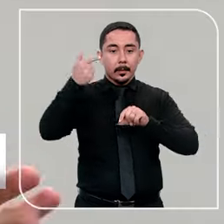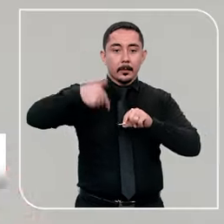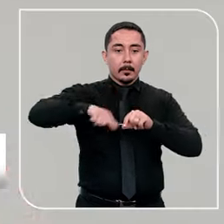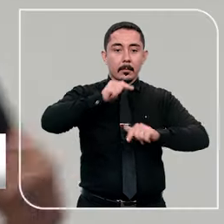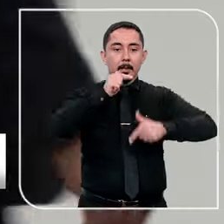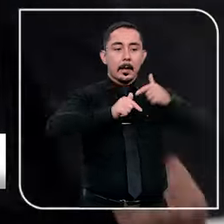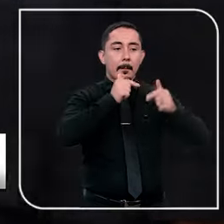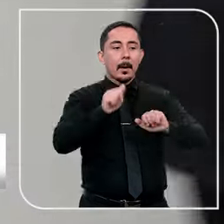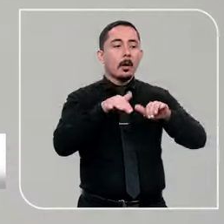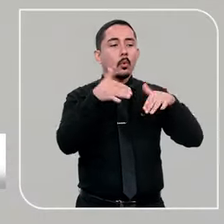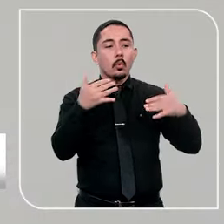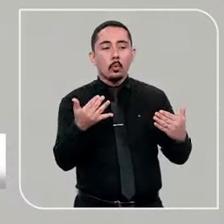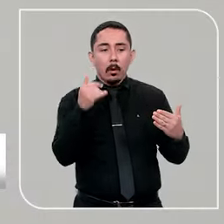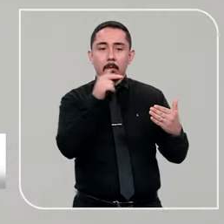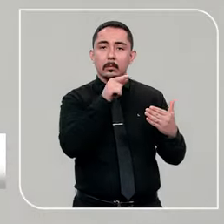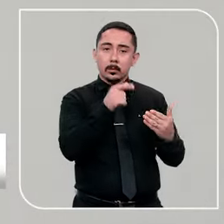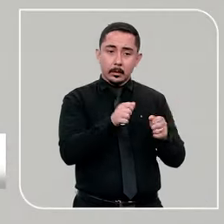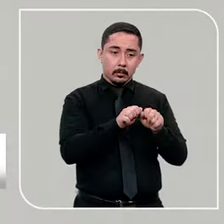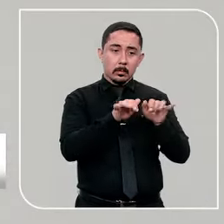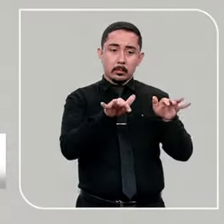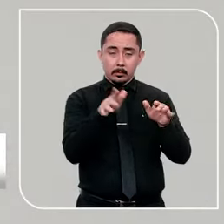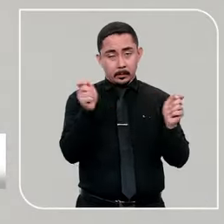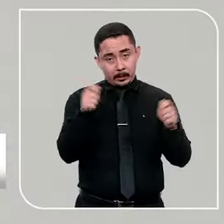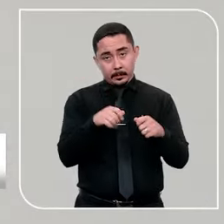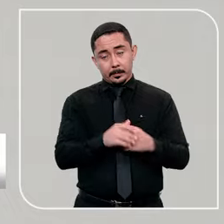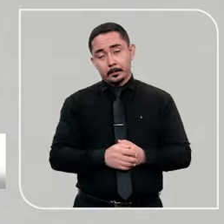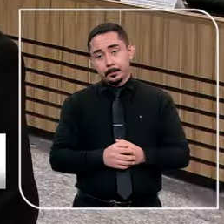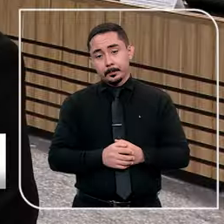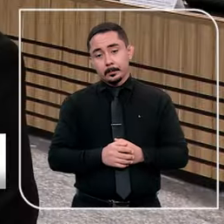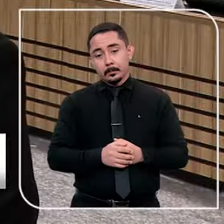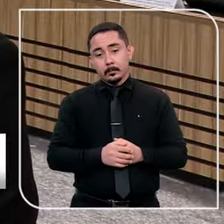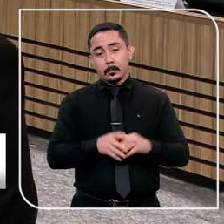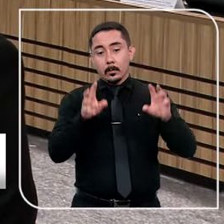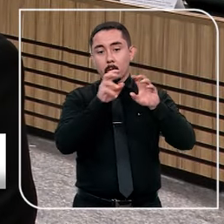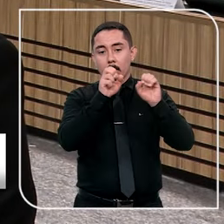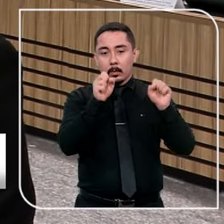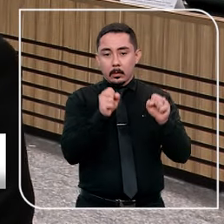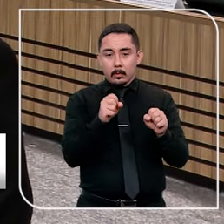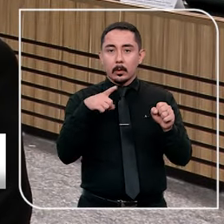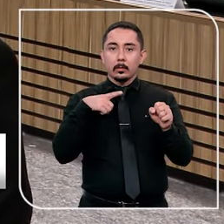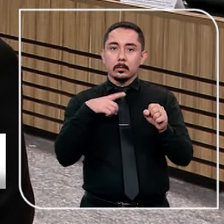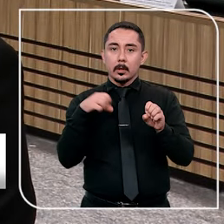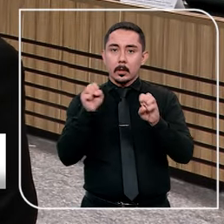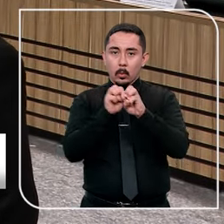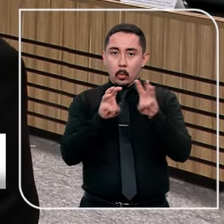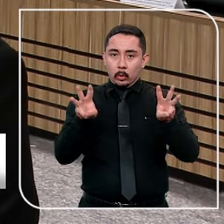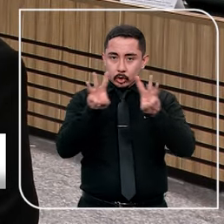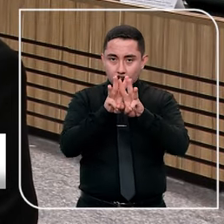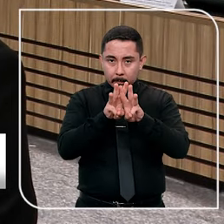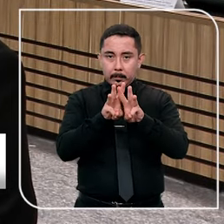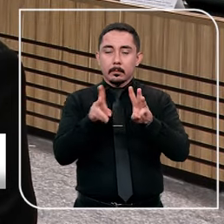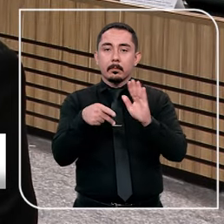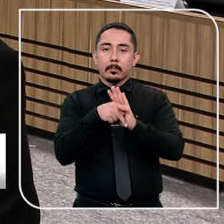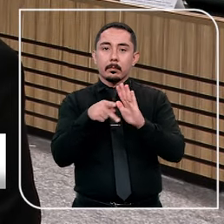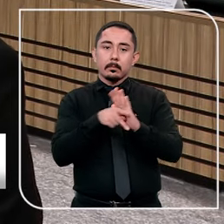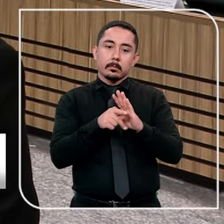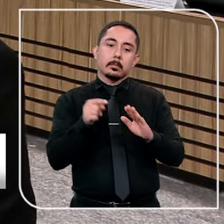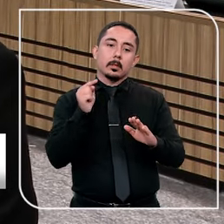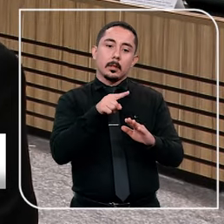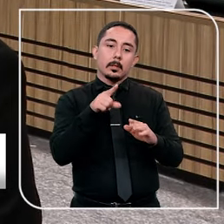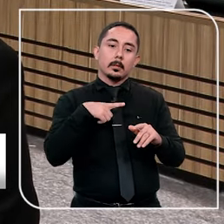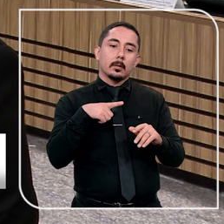eles e para que serviço Ou atividad são compartilhados o tribunal realizou o workshop inventário de dados pessoais que se